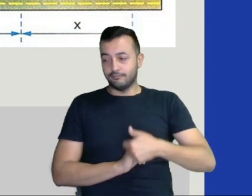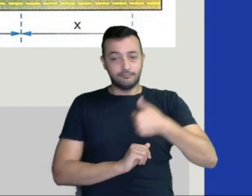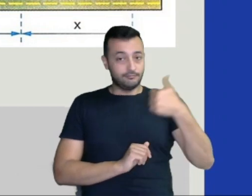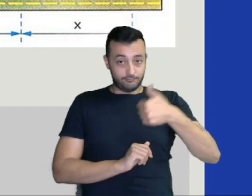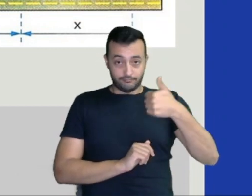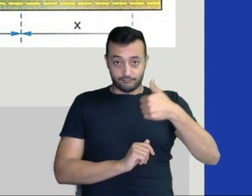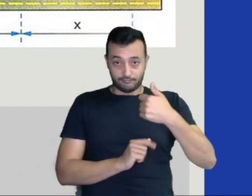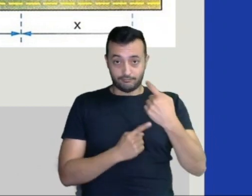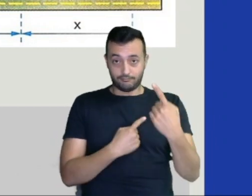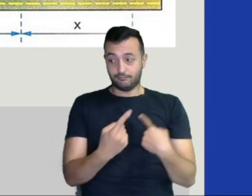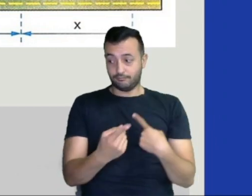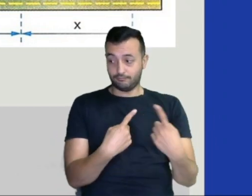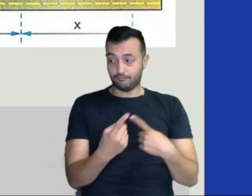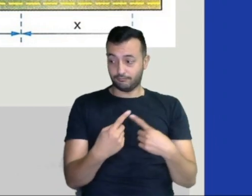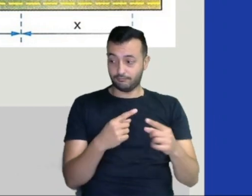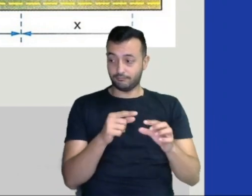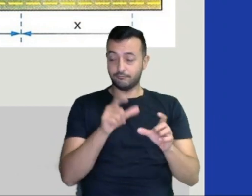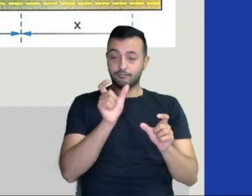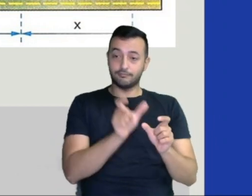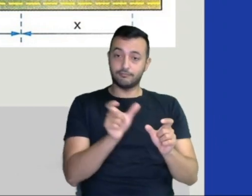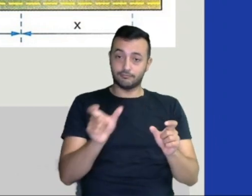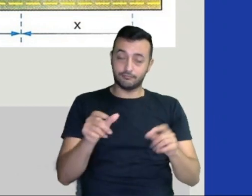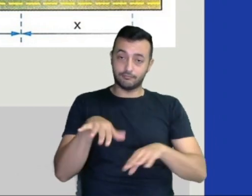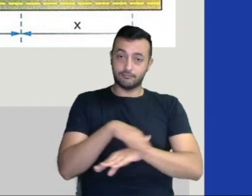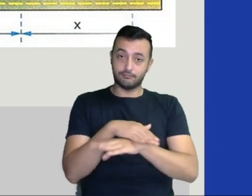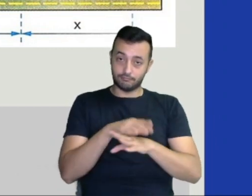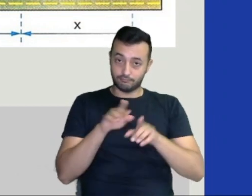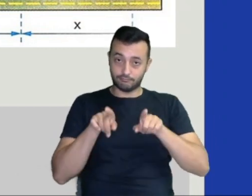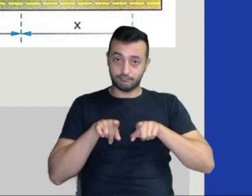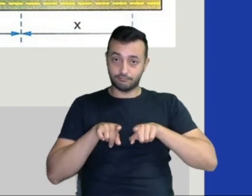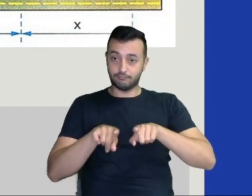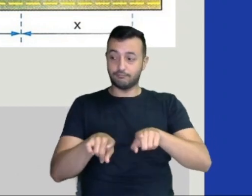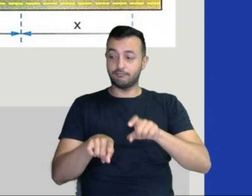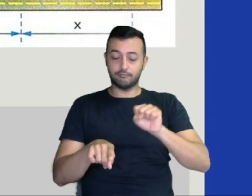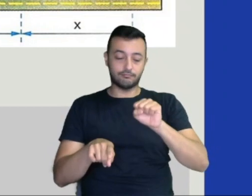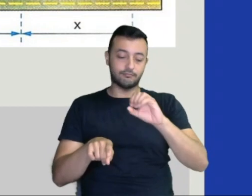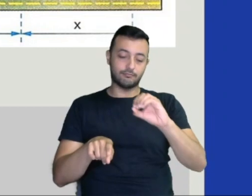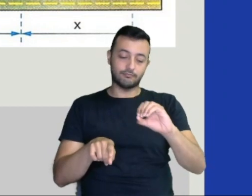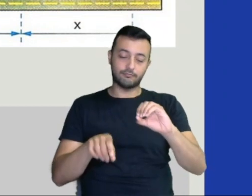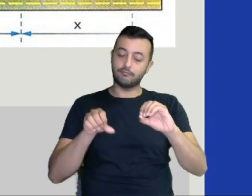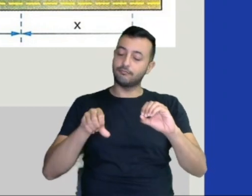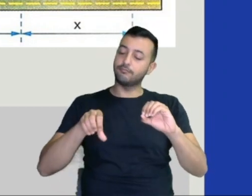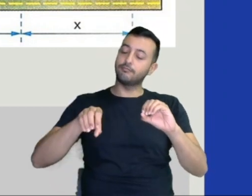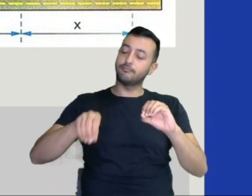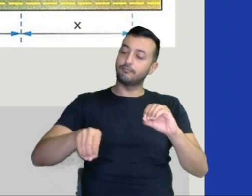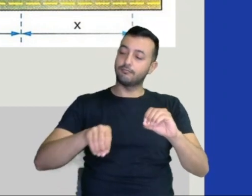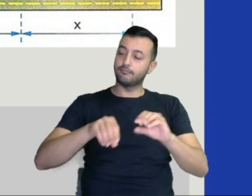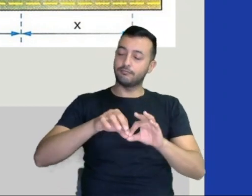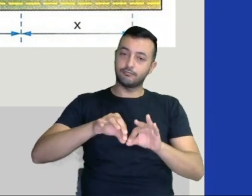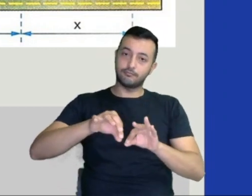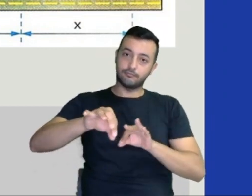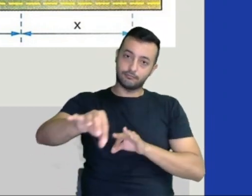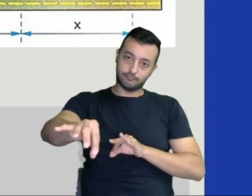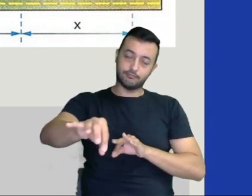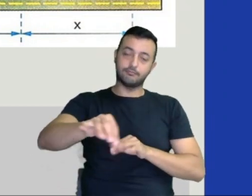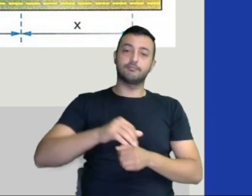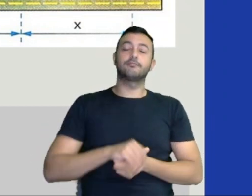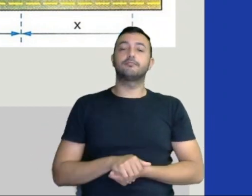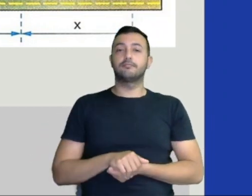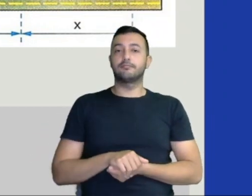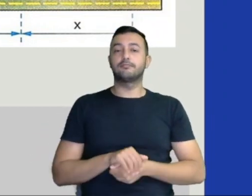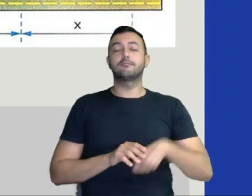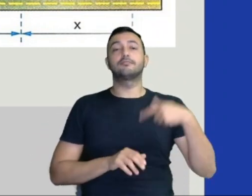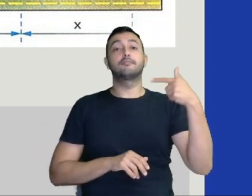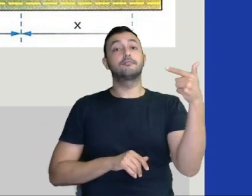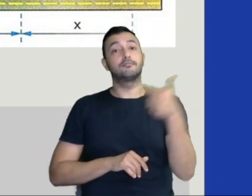os quarteirões determinados pelas ruas paralelas têm 80 e 90 metros de comprimento.